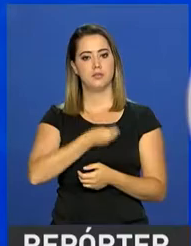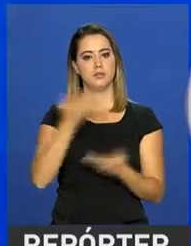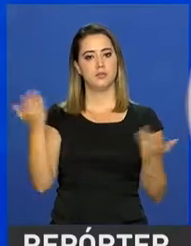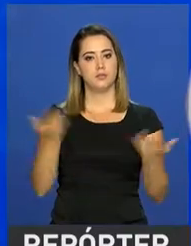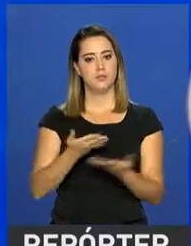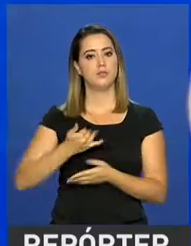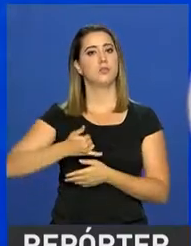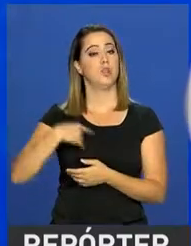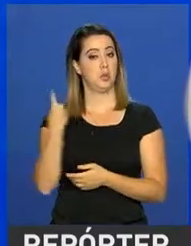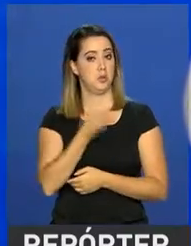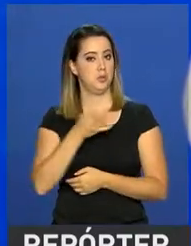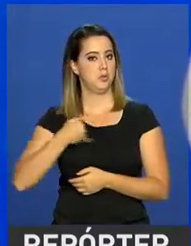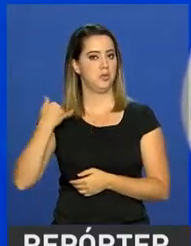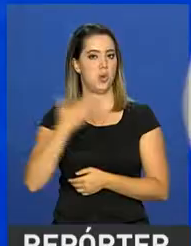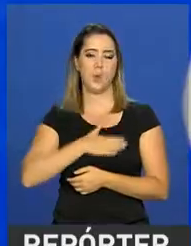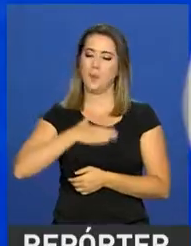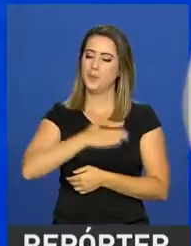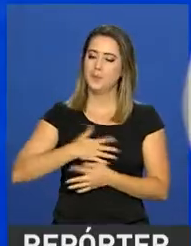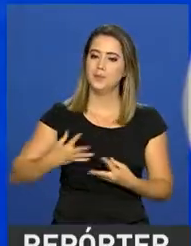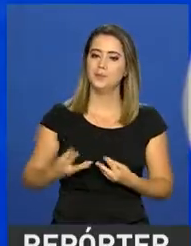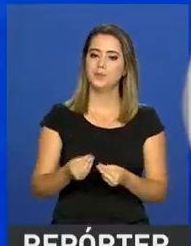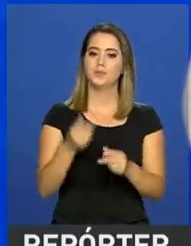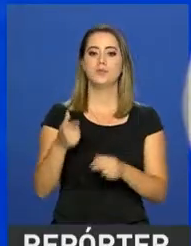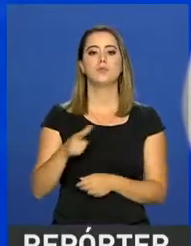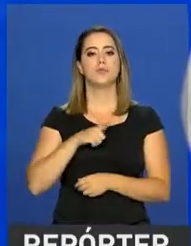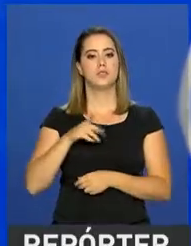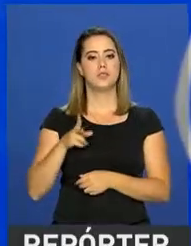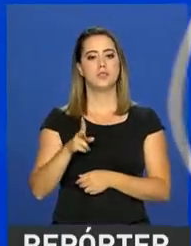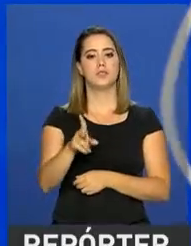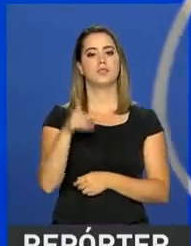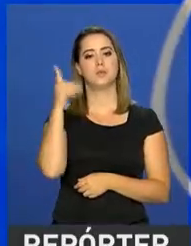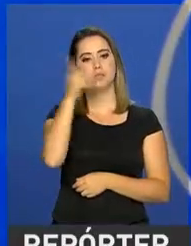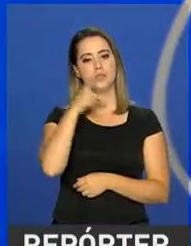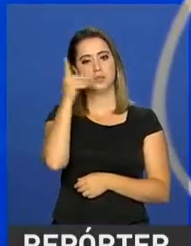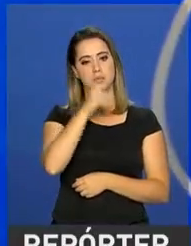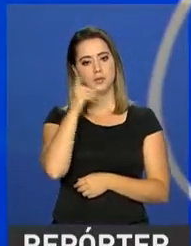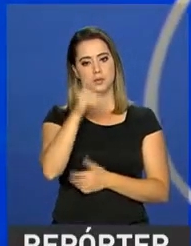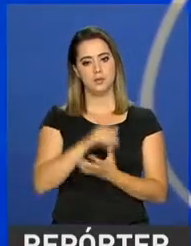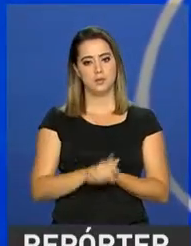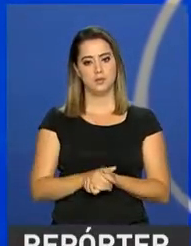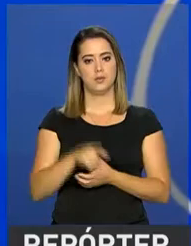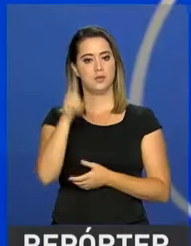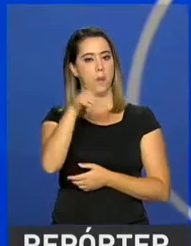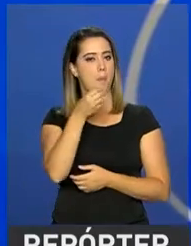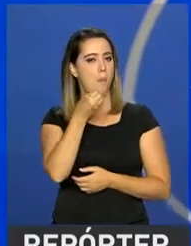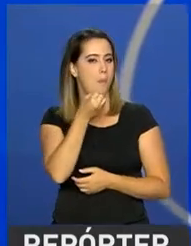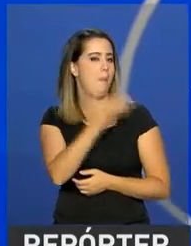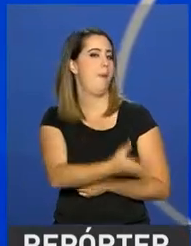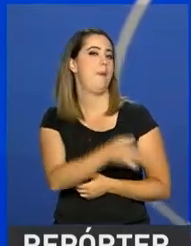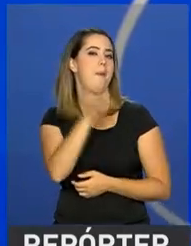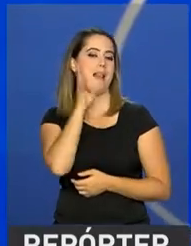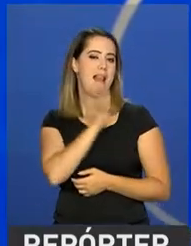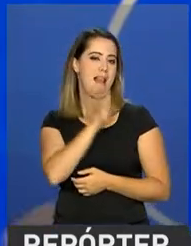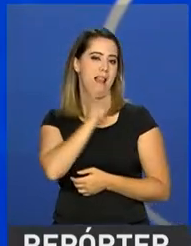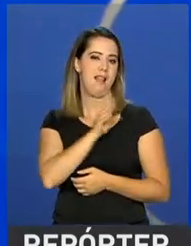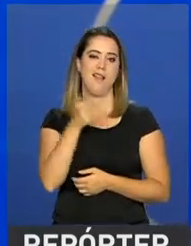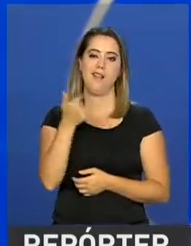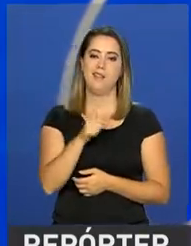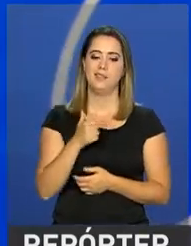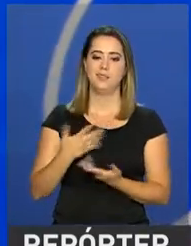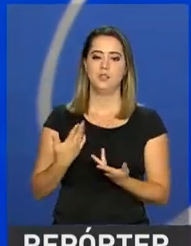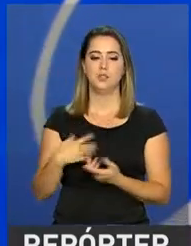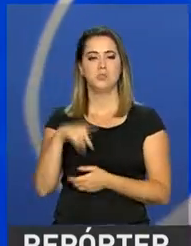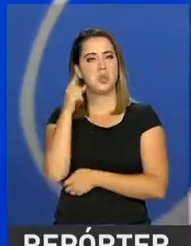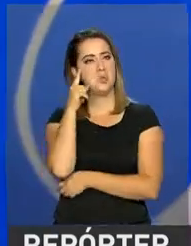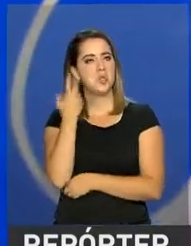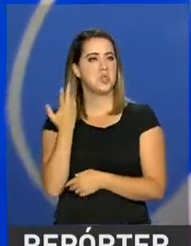idade. Estou gostando demais. Se eu puder, eu venho de novo até domingo. Tá muito legal. Não parece que... Quando eu